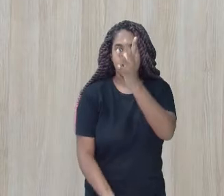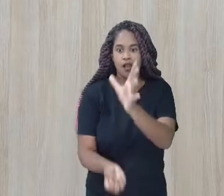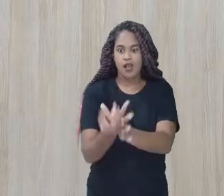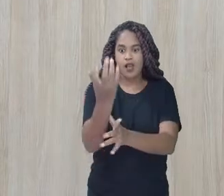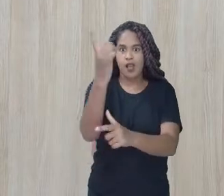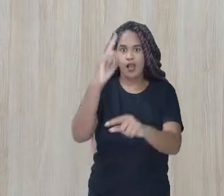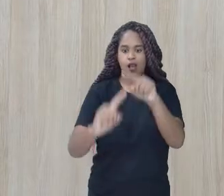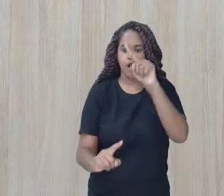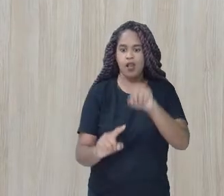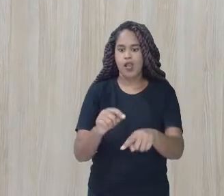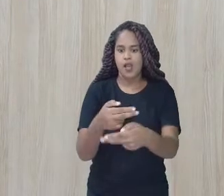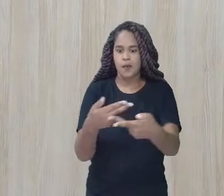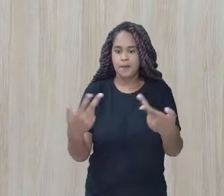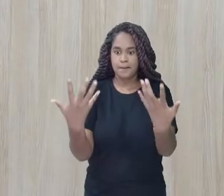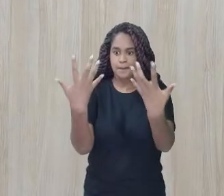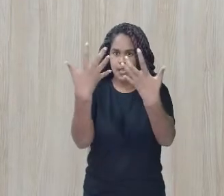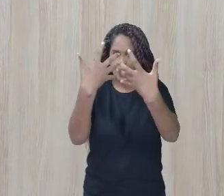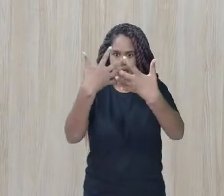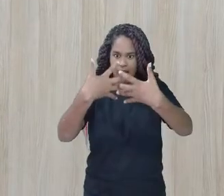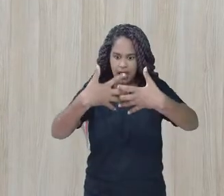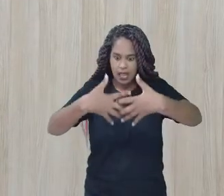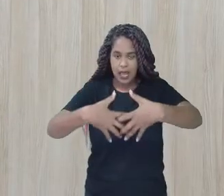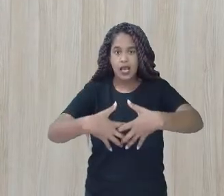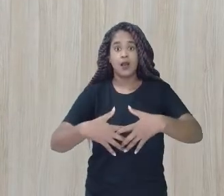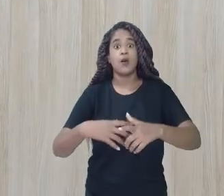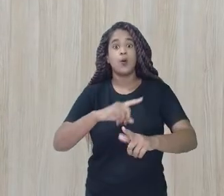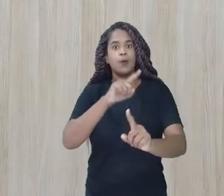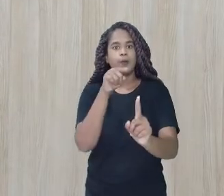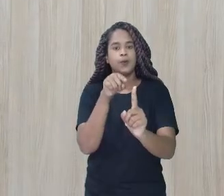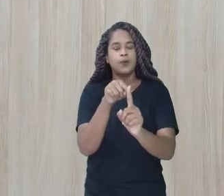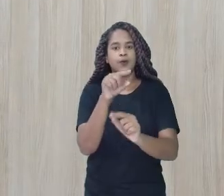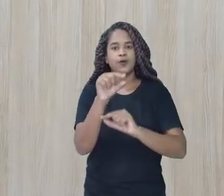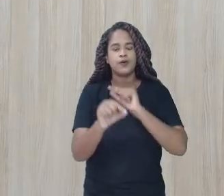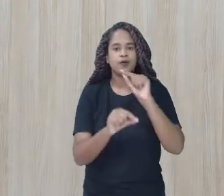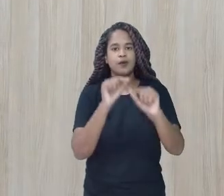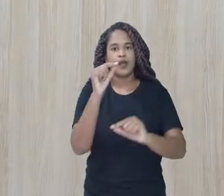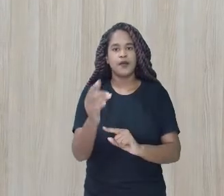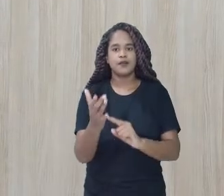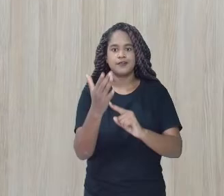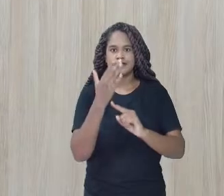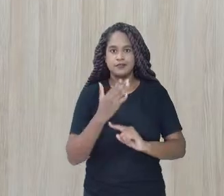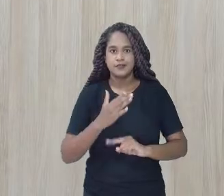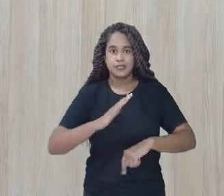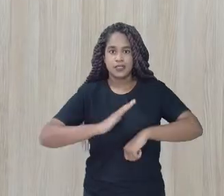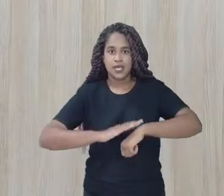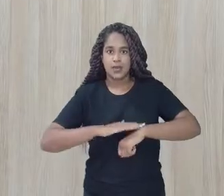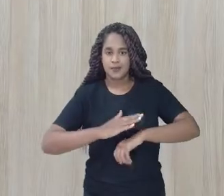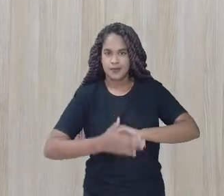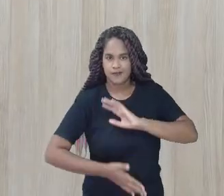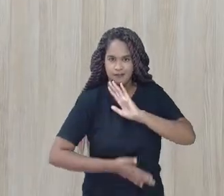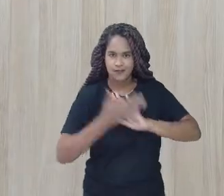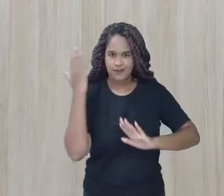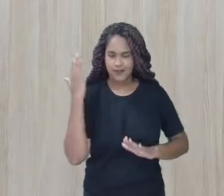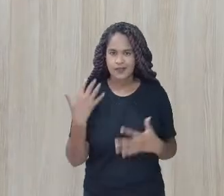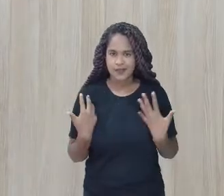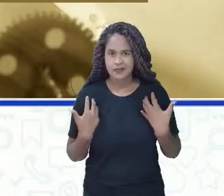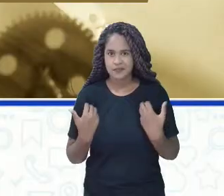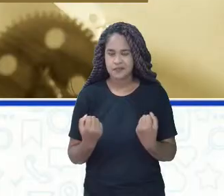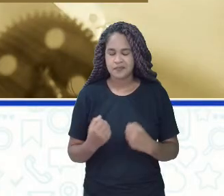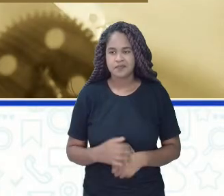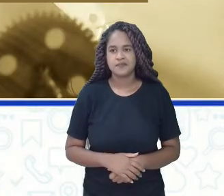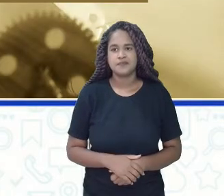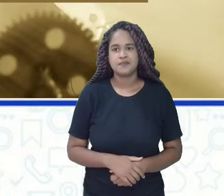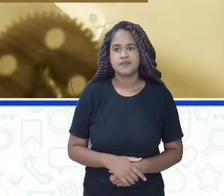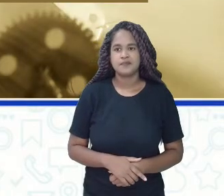um aparelho, um apetrecho que ajude a personagem a viajar no tempo. Então, bora ver? Desde